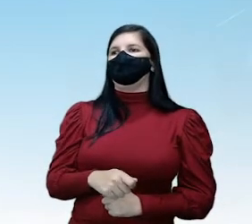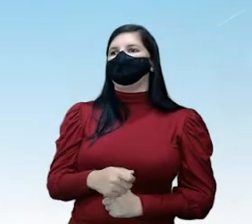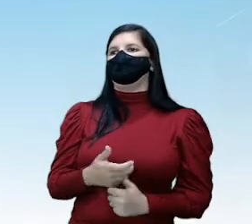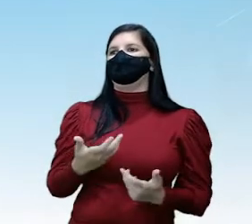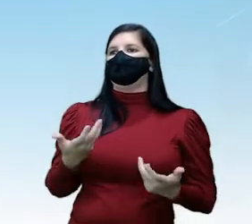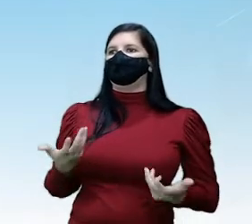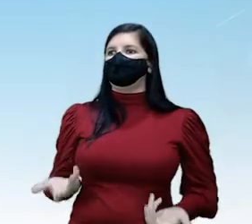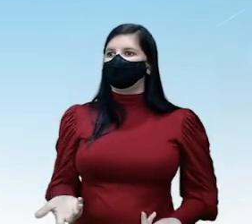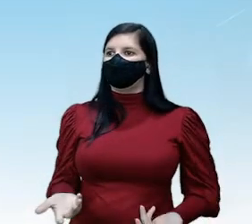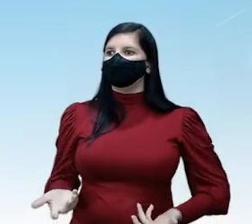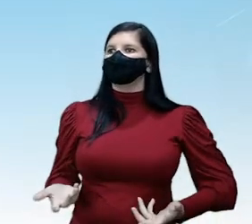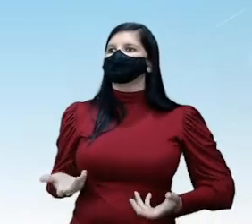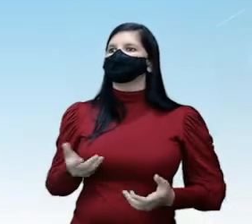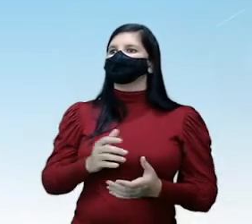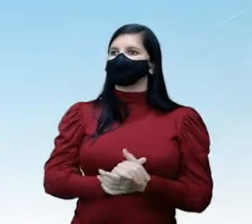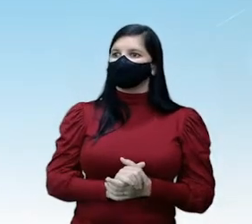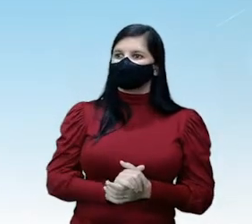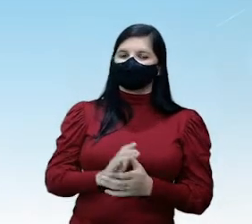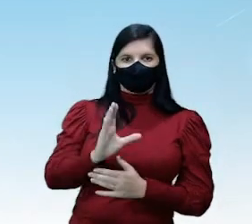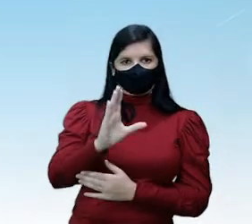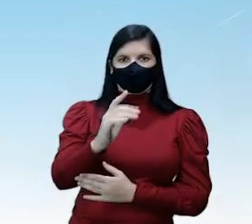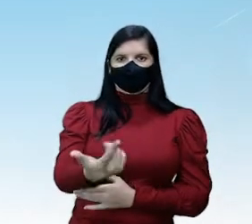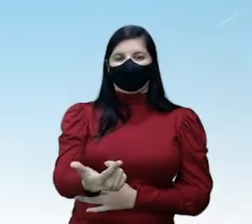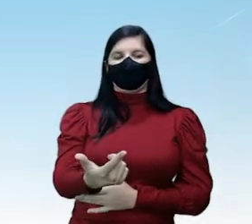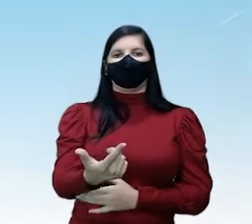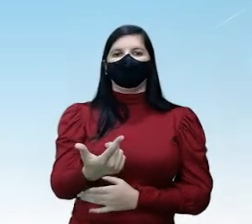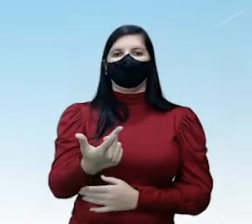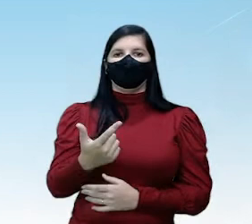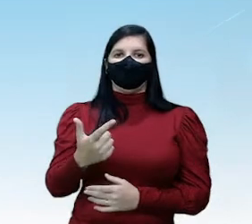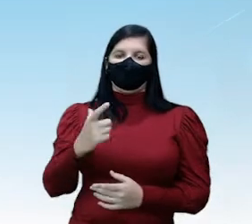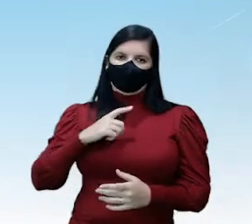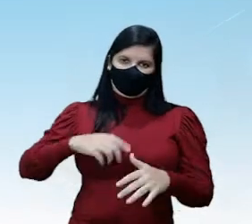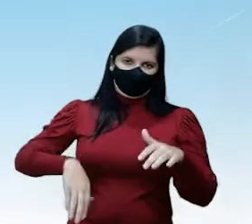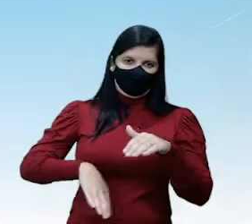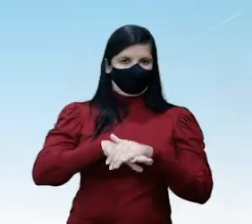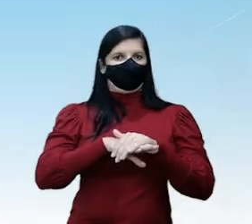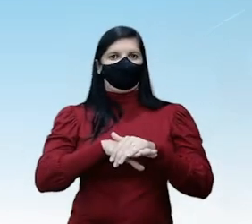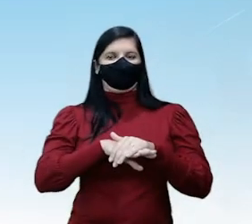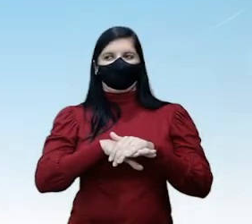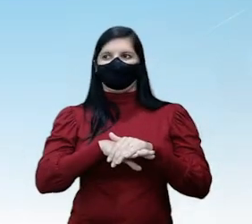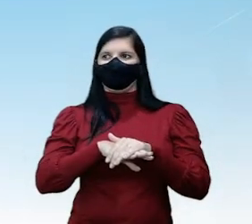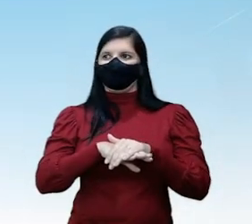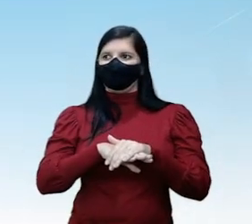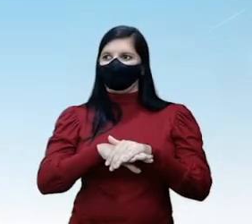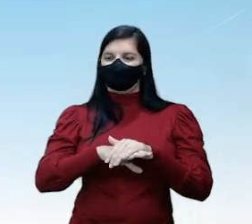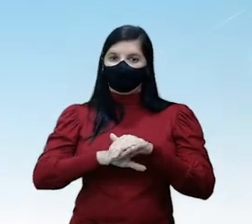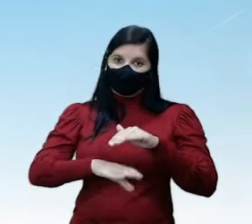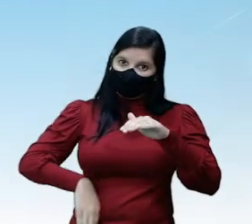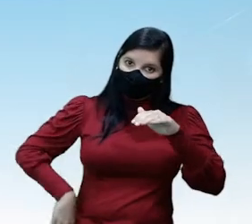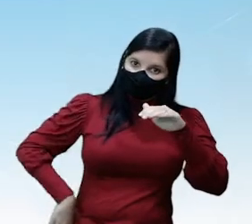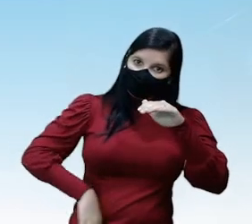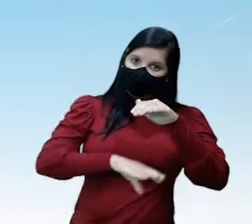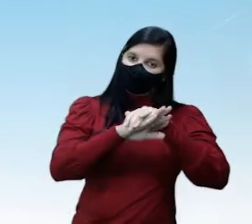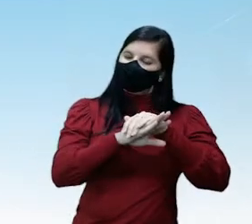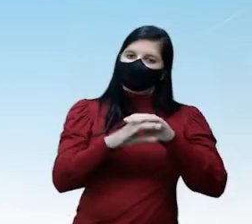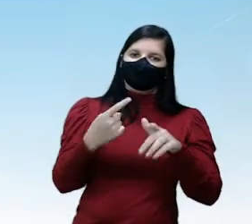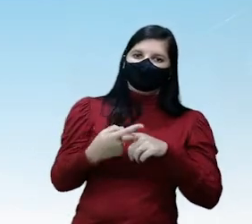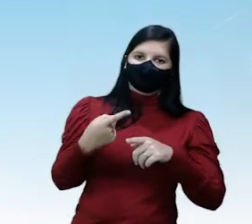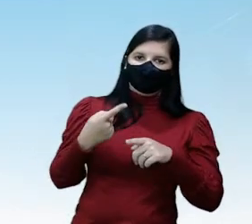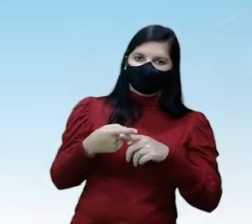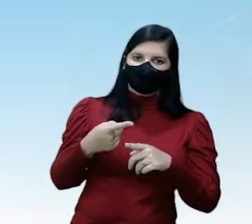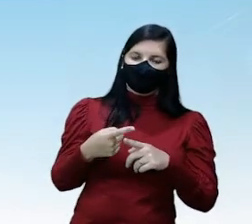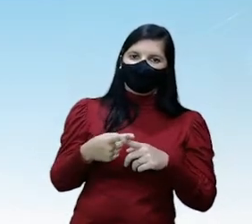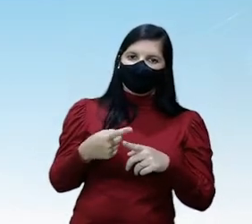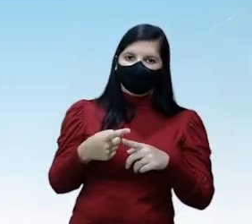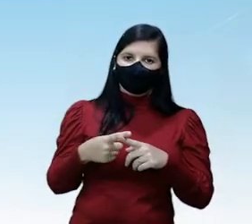ser ingerida. É lógico que existe a reservação, que eu quero dizer o seguinte para vocês. Ela vai